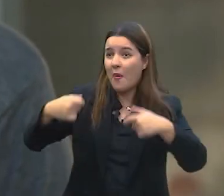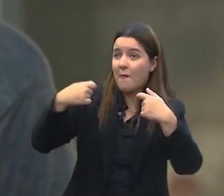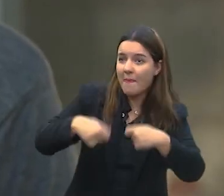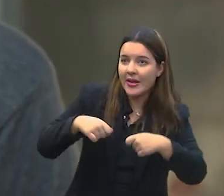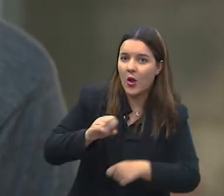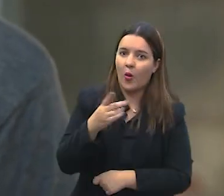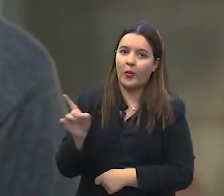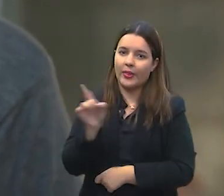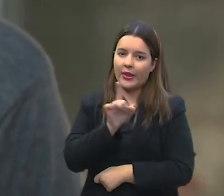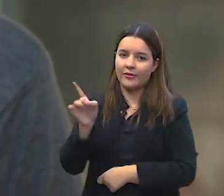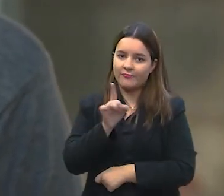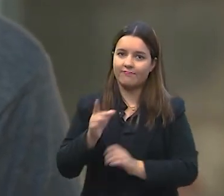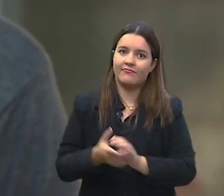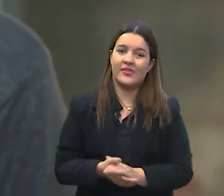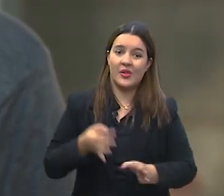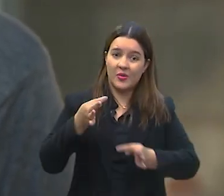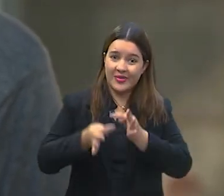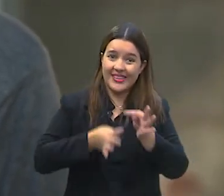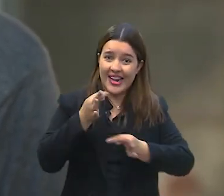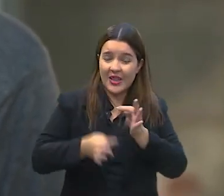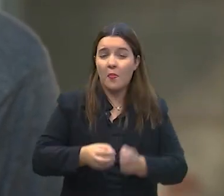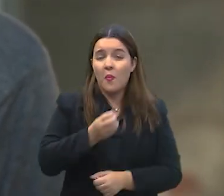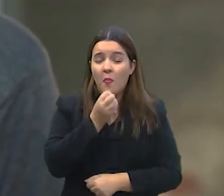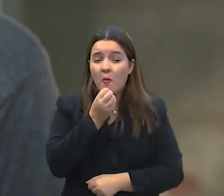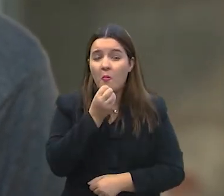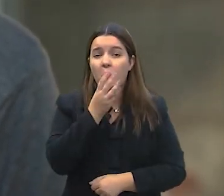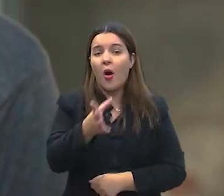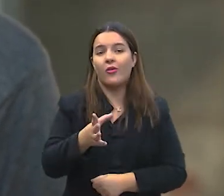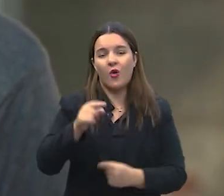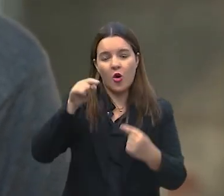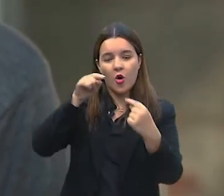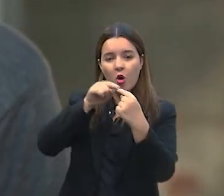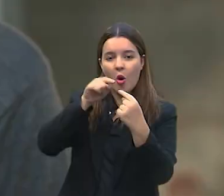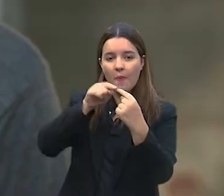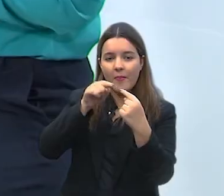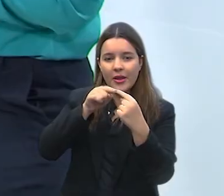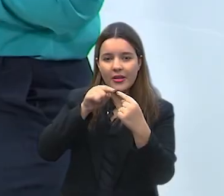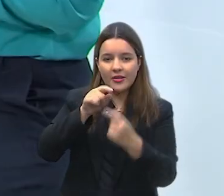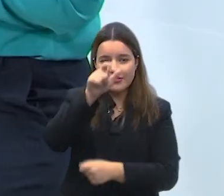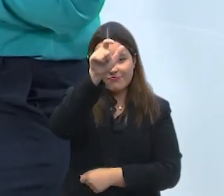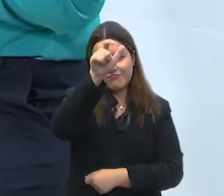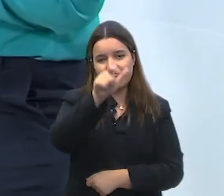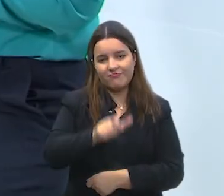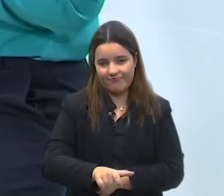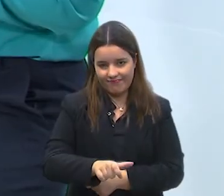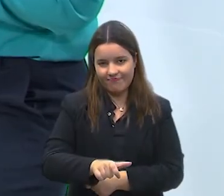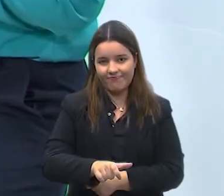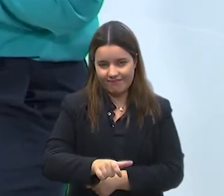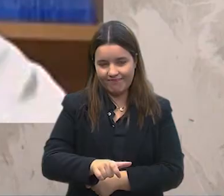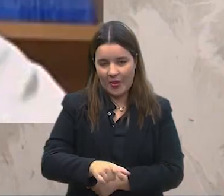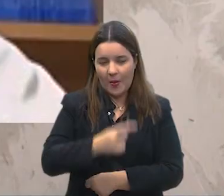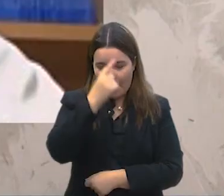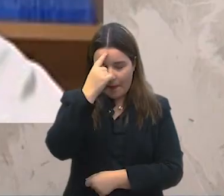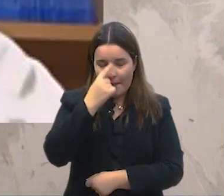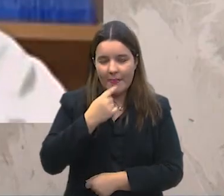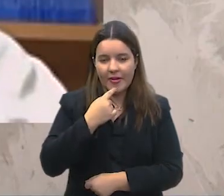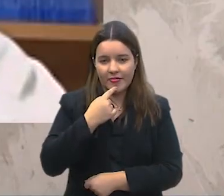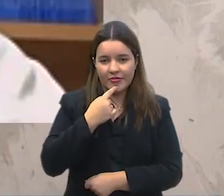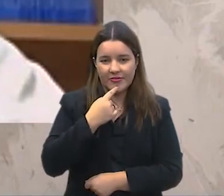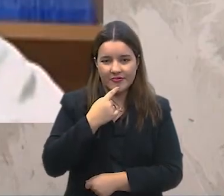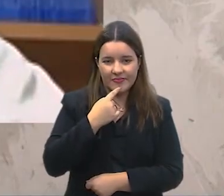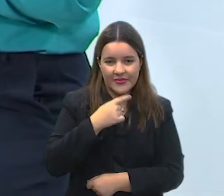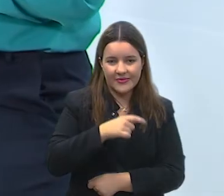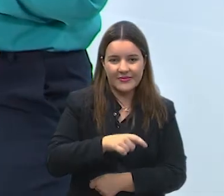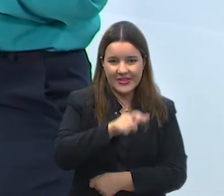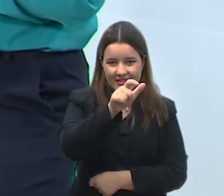né? Um bom tratamento, ele é bom quando você tem que pagar o preço dos eventos adversos. Entenda bem o que eu quero